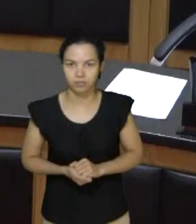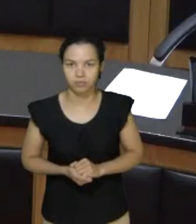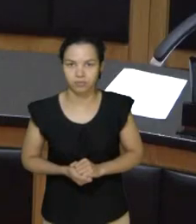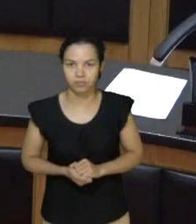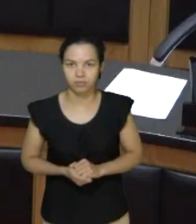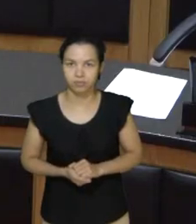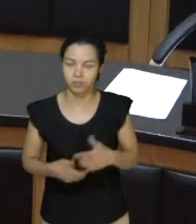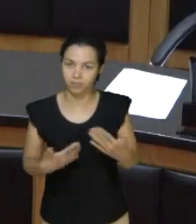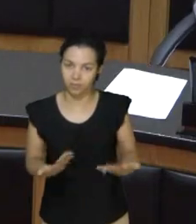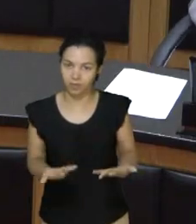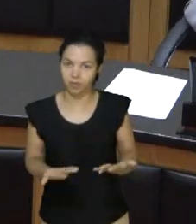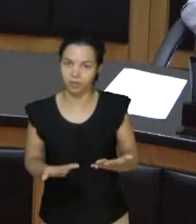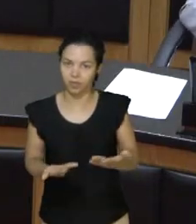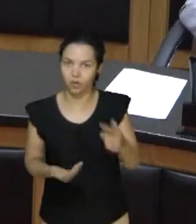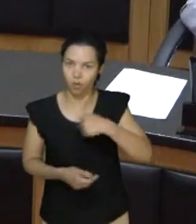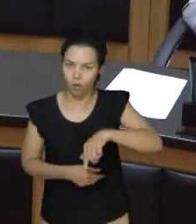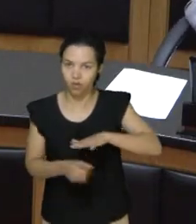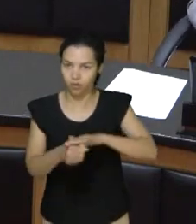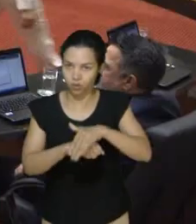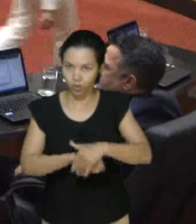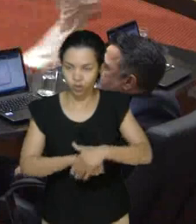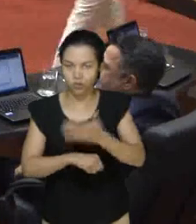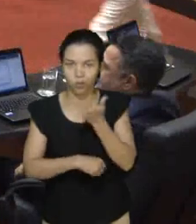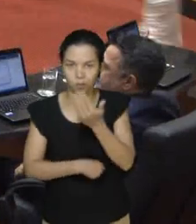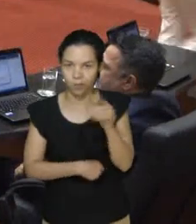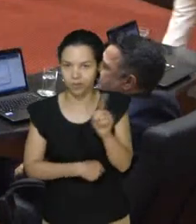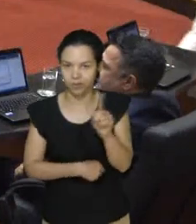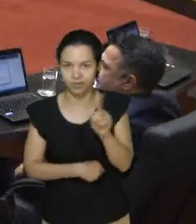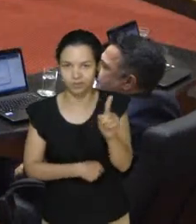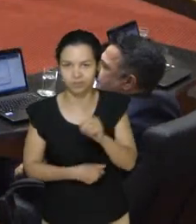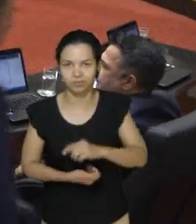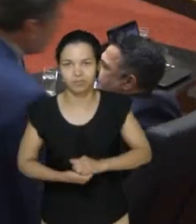Senão não terá janta hoje à noite, deputada Marlene.